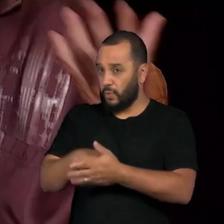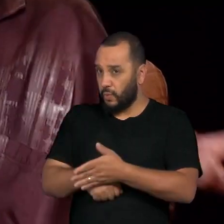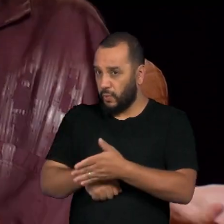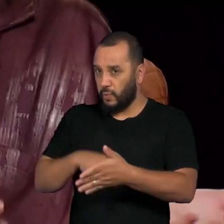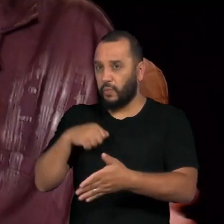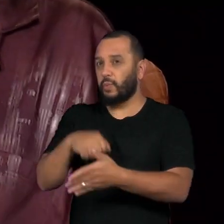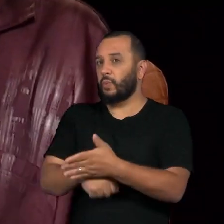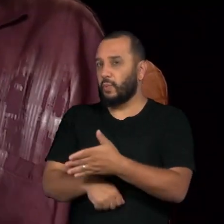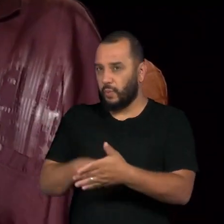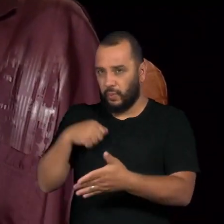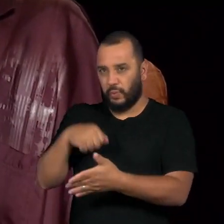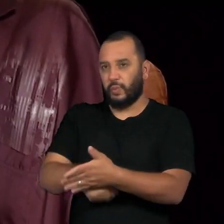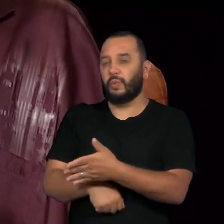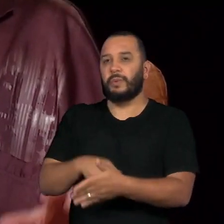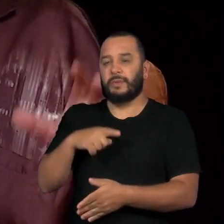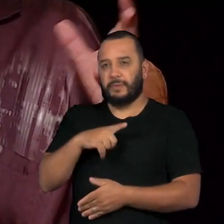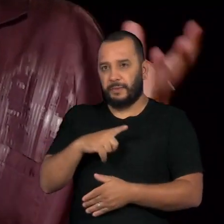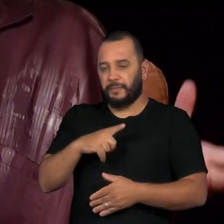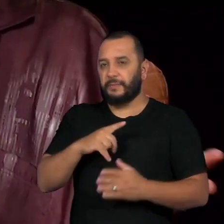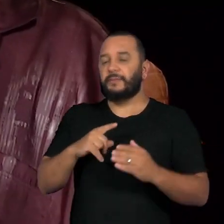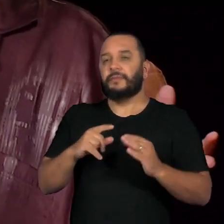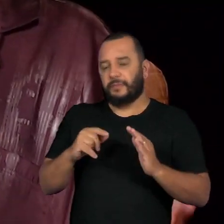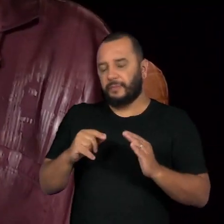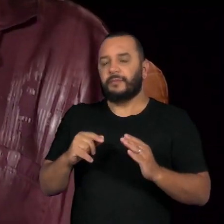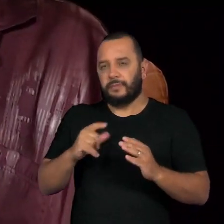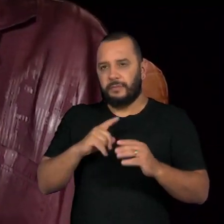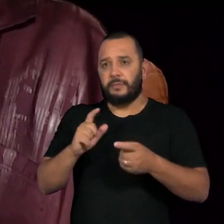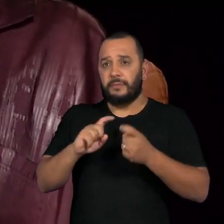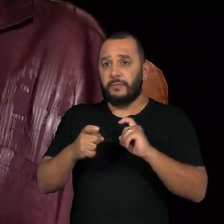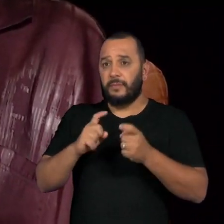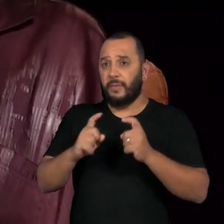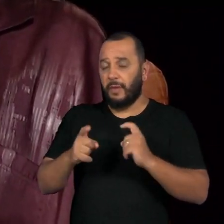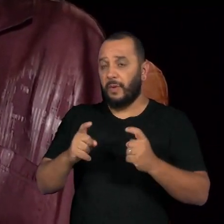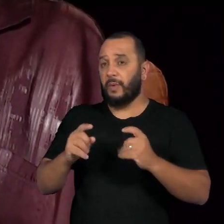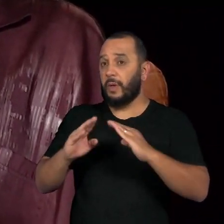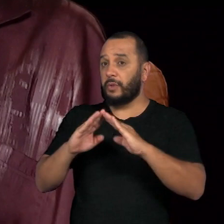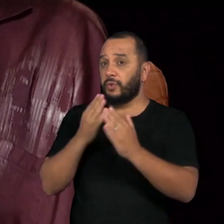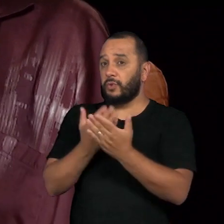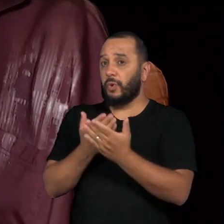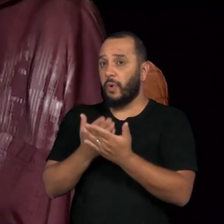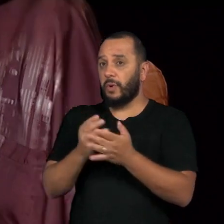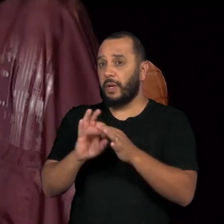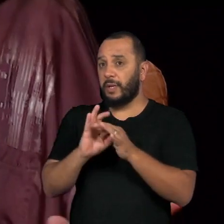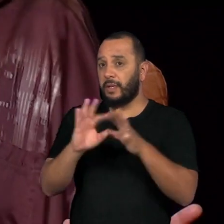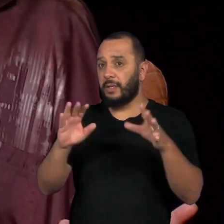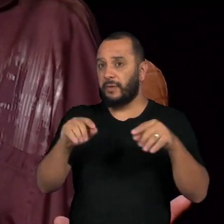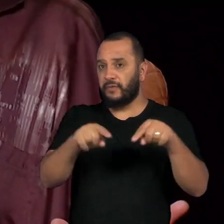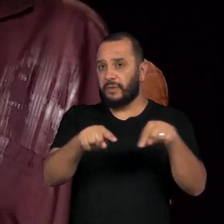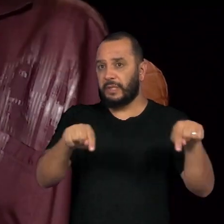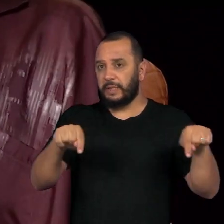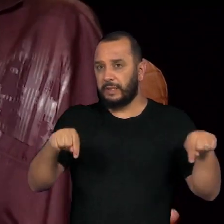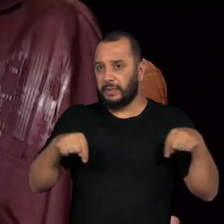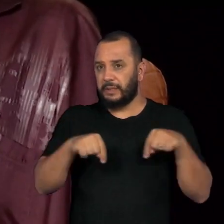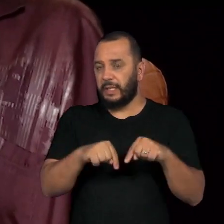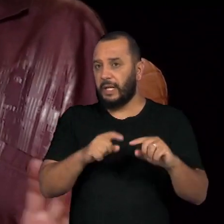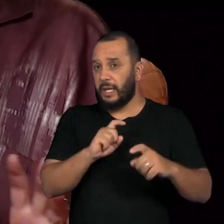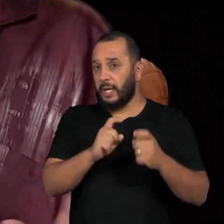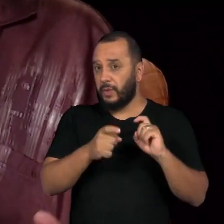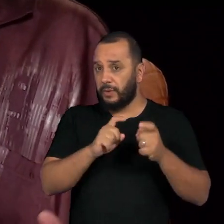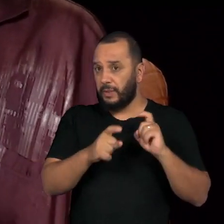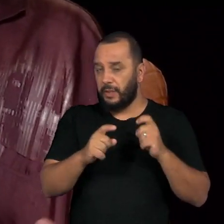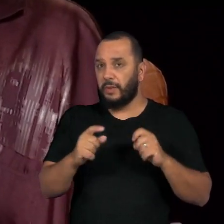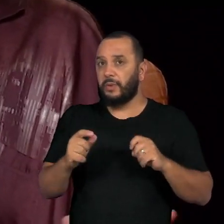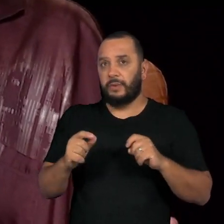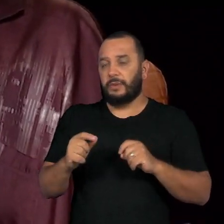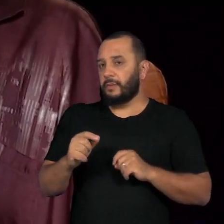as reuniões que a escola cedia uma salinha para a gente fazer, né, era uma coisa assim, de